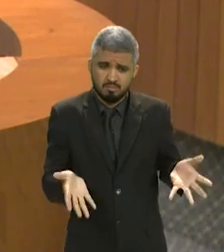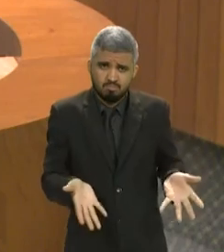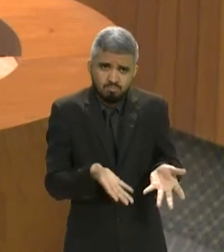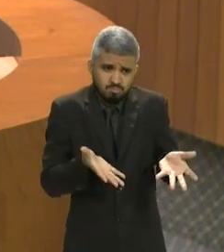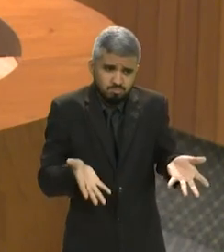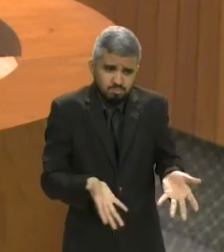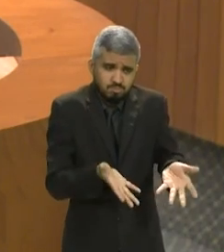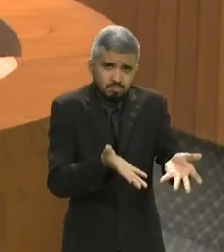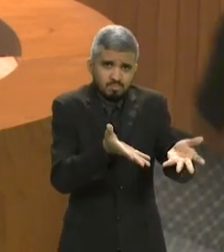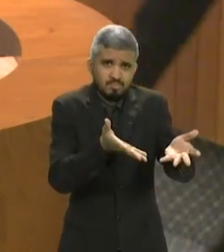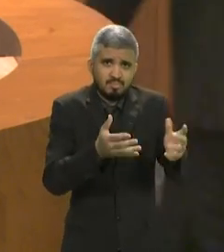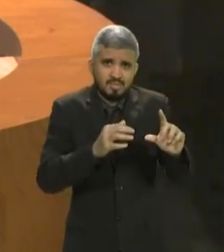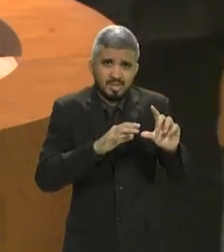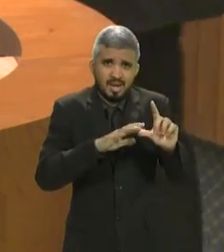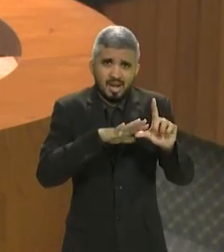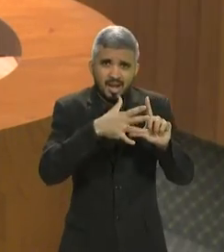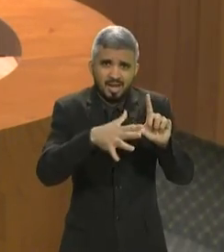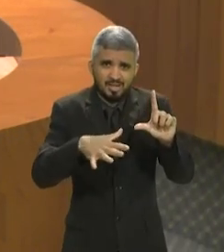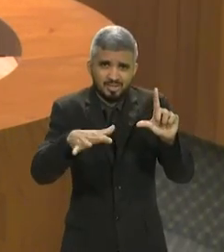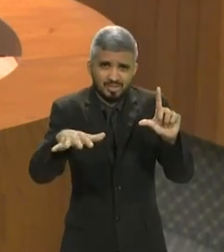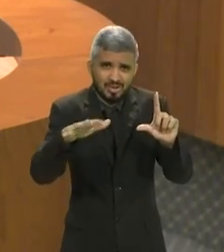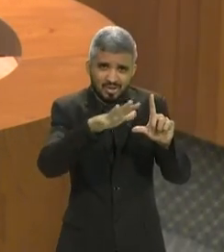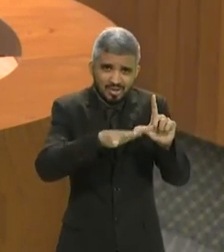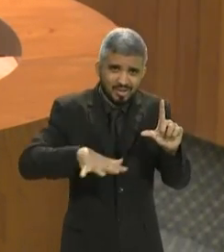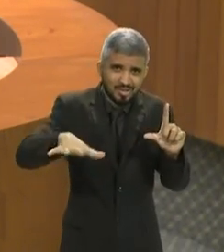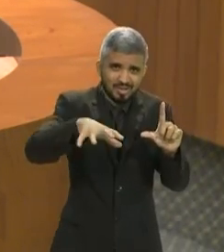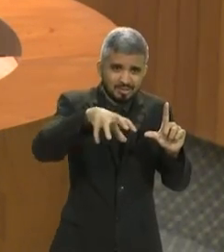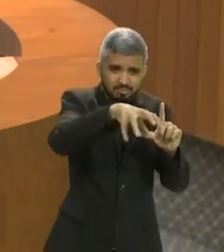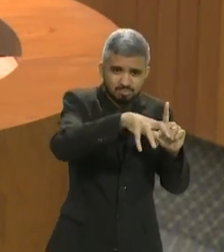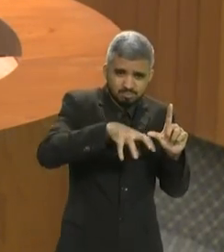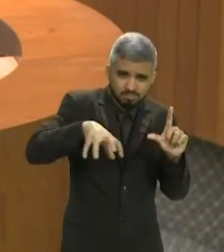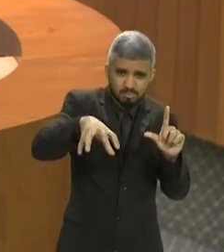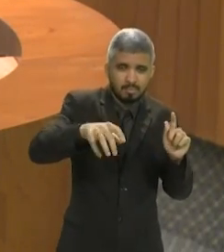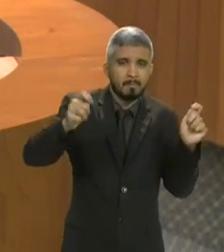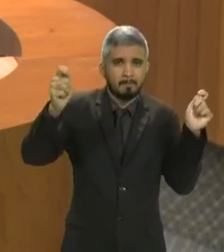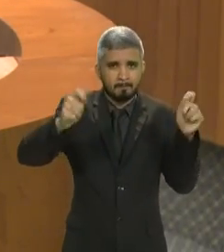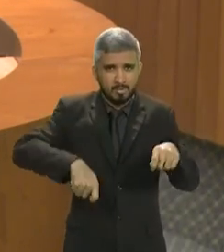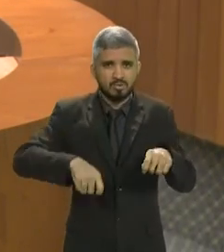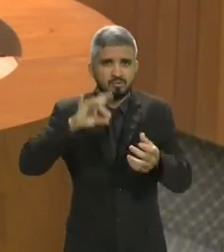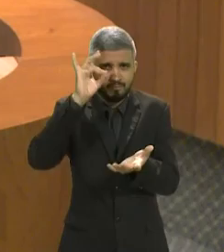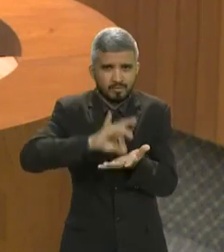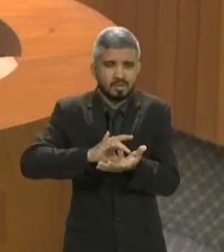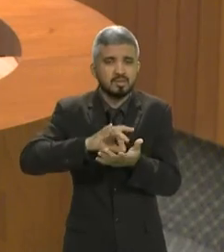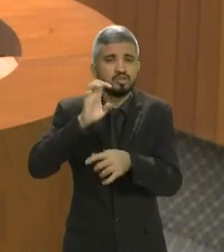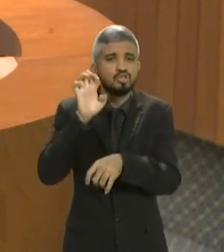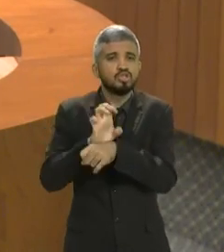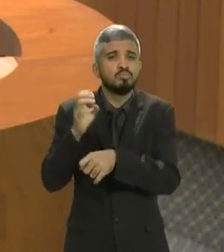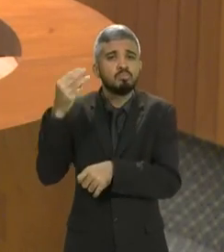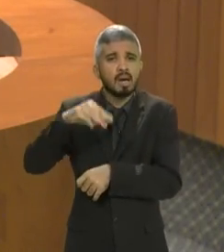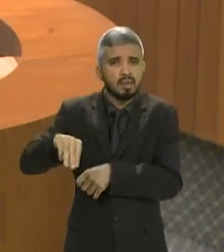Lençóis Maranhenses num polo turístico, num polo de grandes atrações para o estado do Maranhão e para o nosso Brasil.